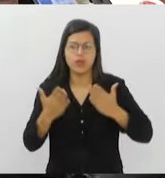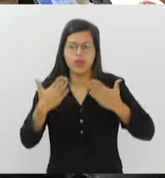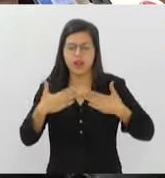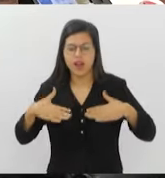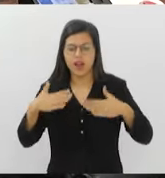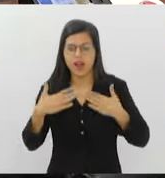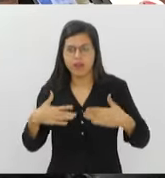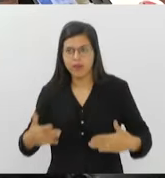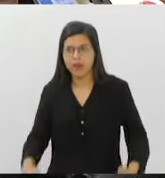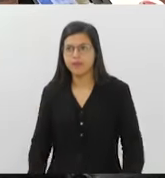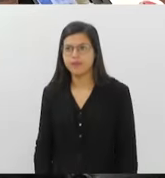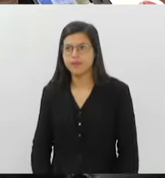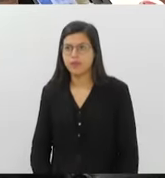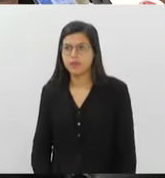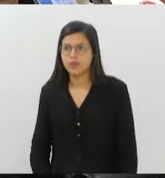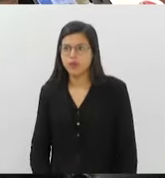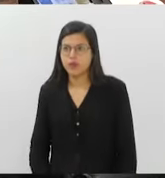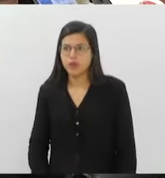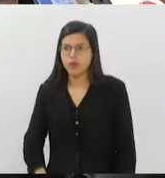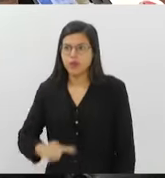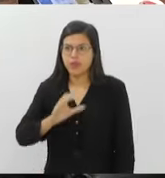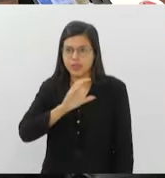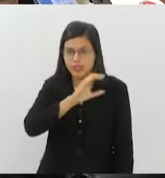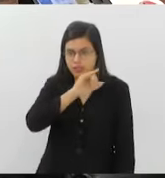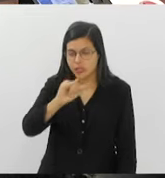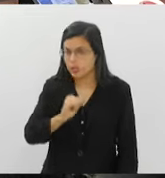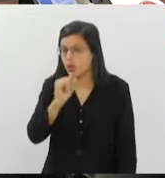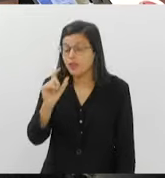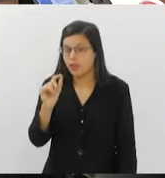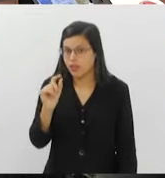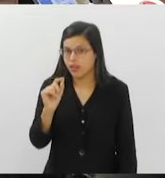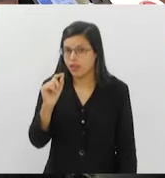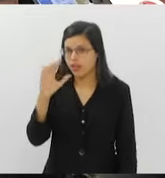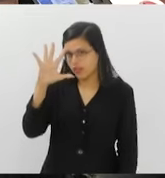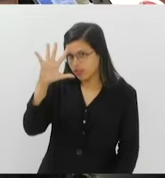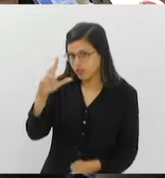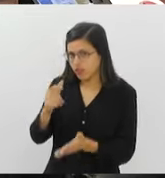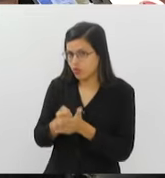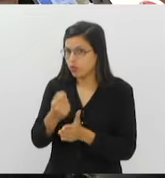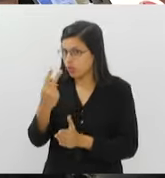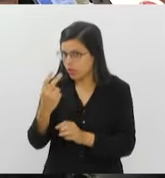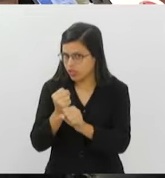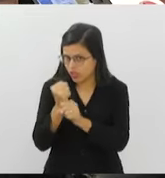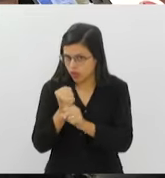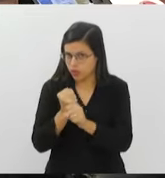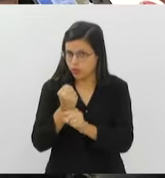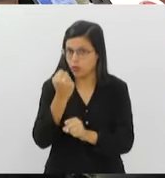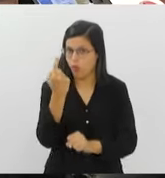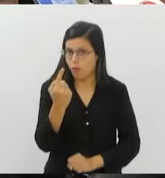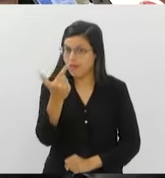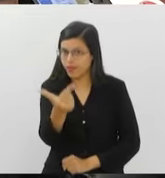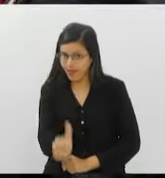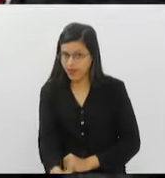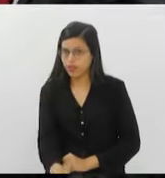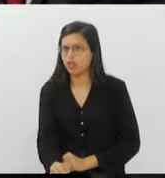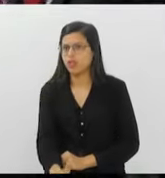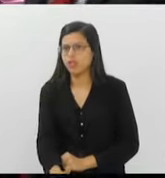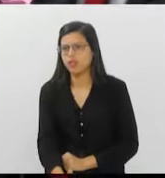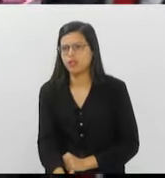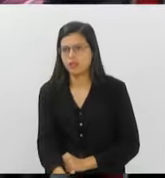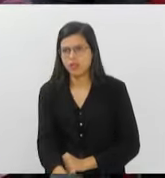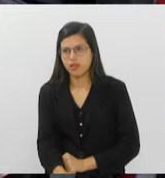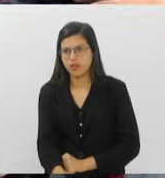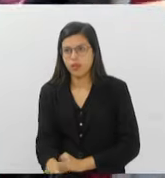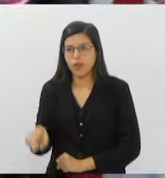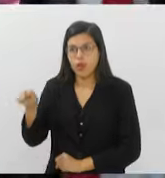O que passou no CCJ foram 2 anos, Serafim. Então, presidente, foi uma recondução de 2 anos. O que a emenda do deputado Márcio Gualberto